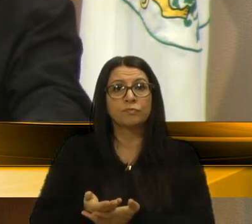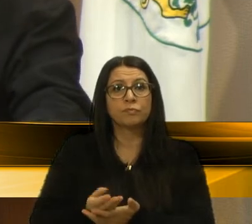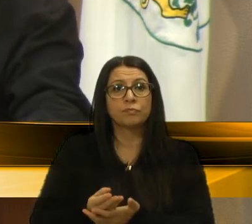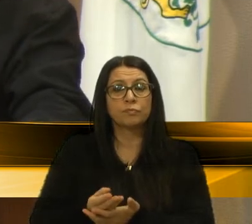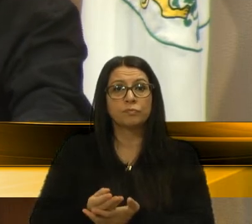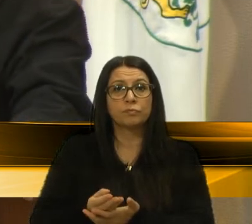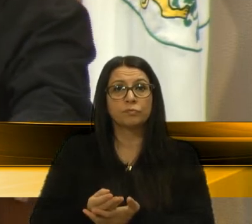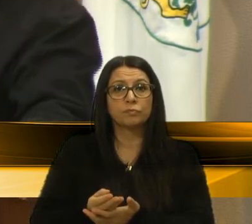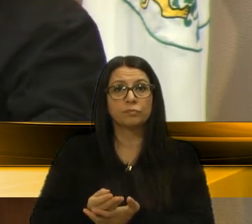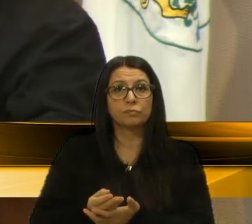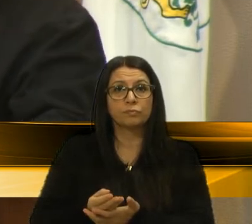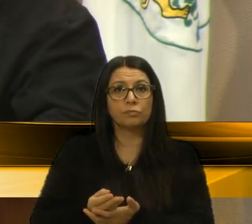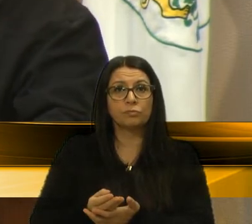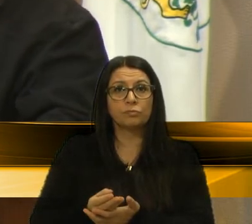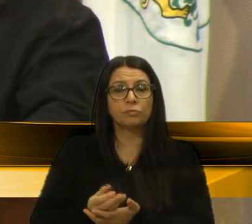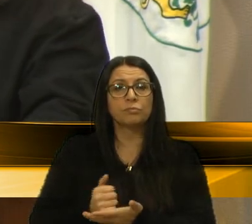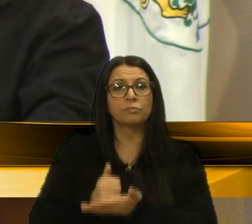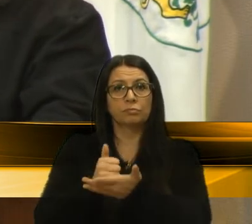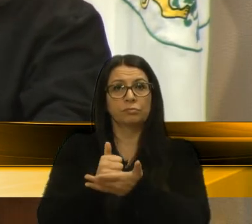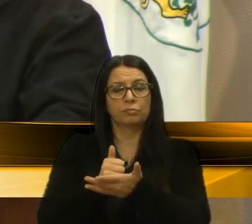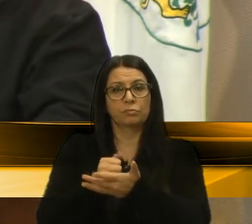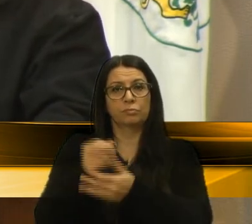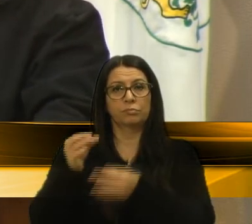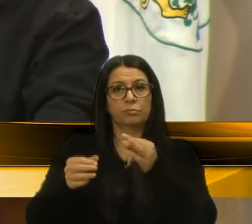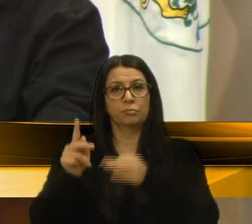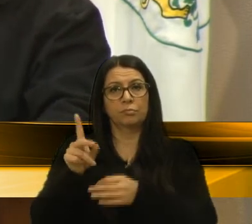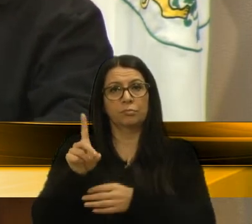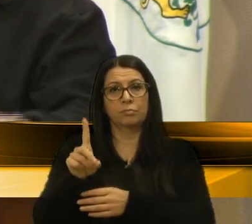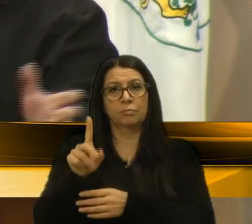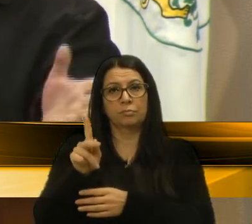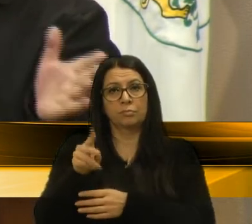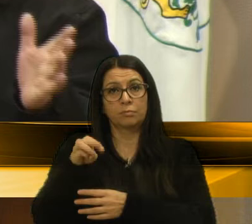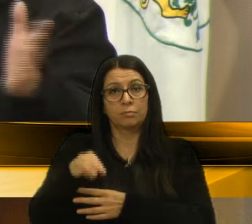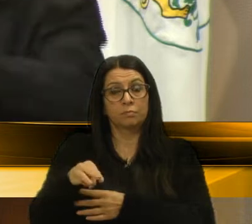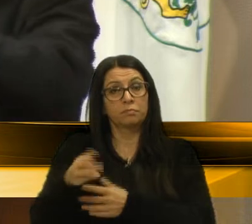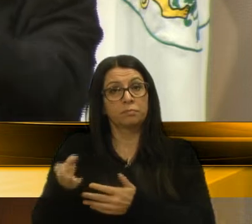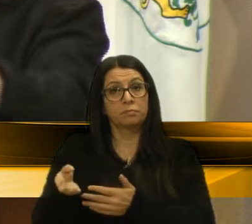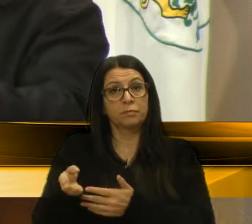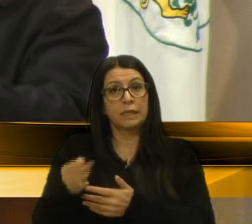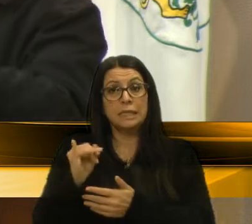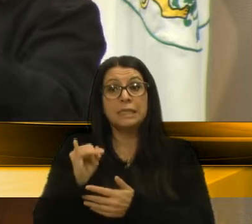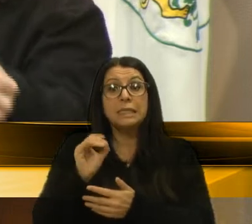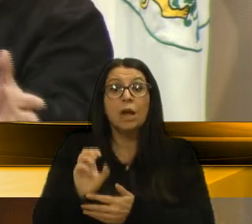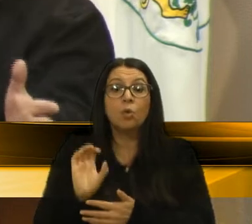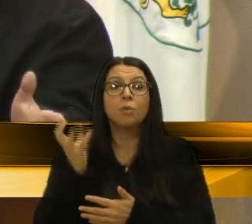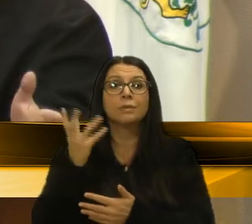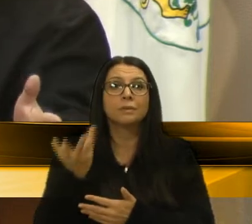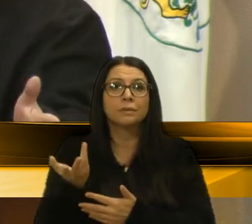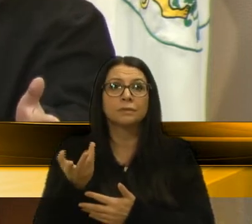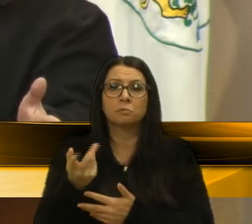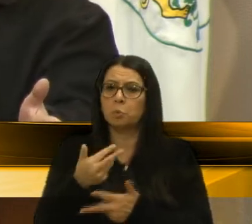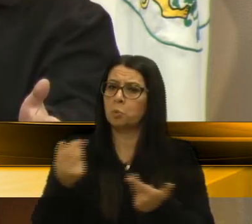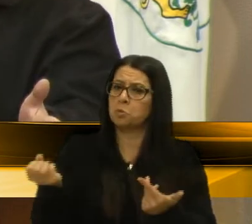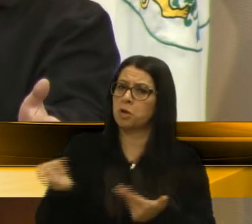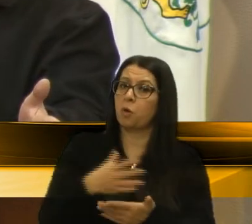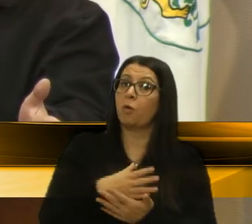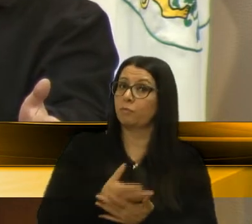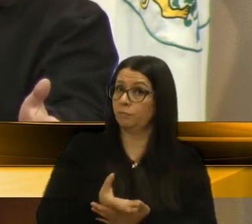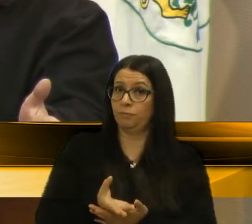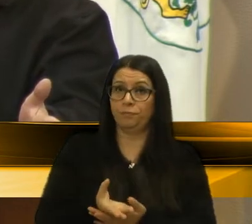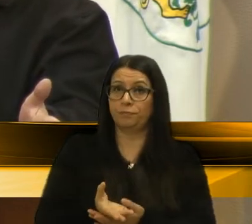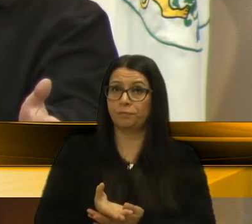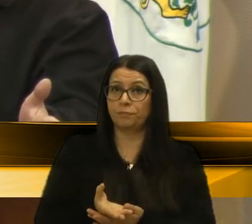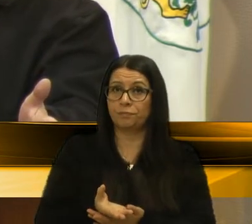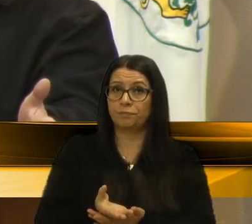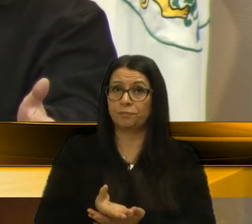colocado pela assessoria jurídica da DPM, que, se acontecer, vai ser um fato novo.